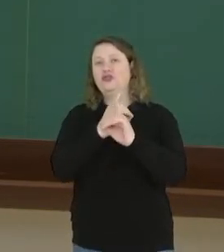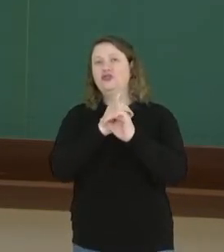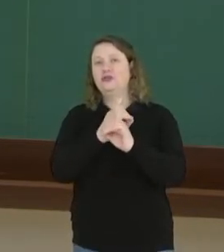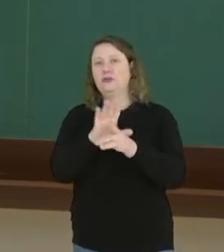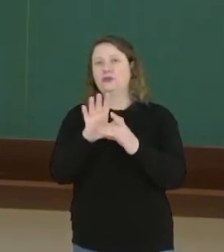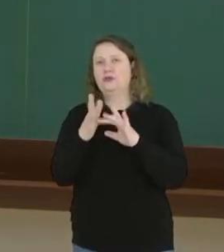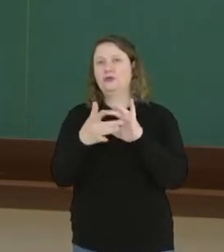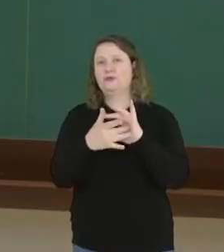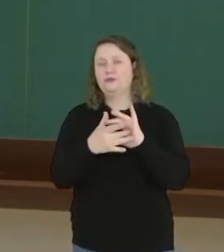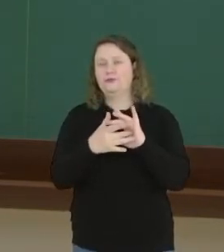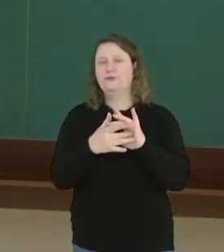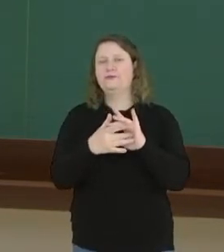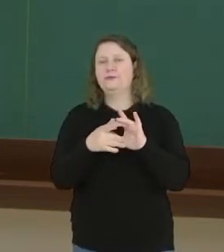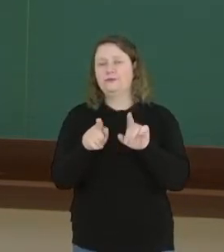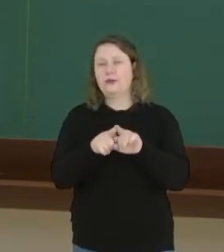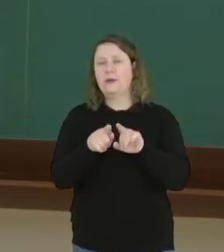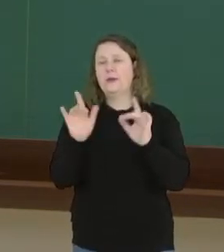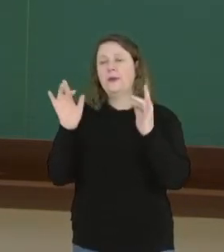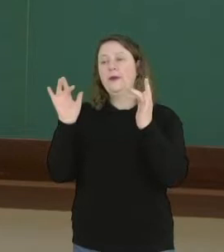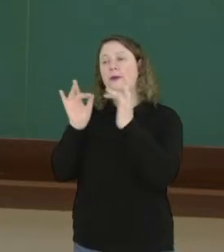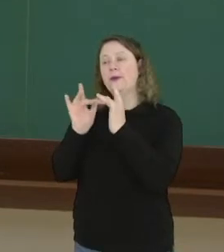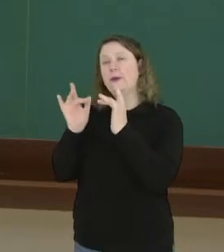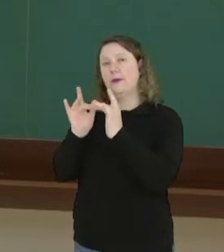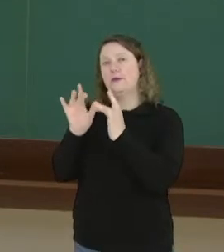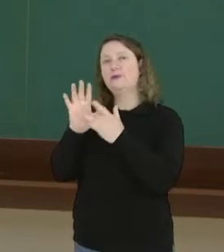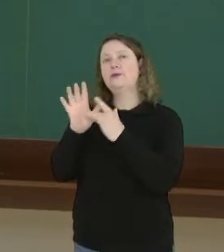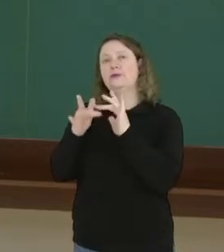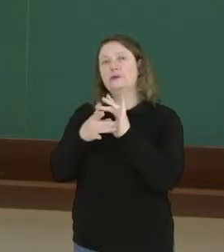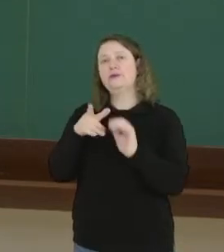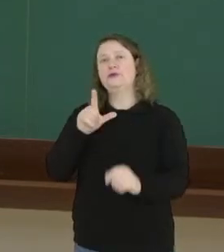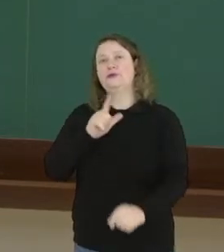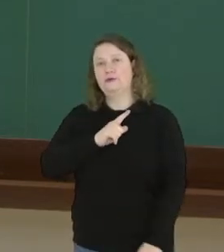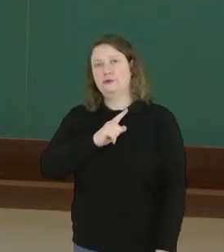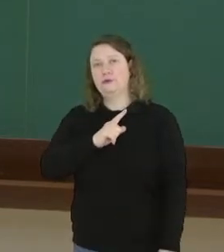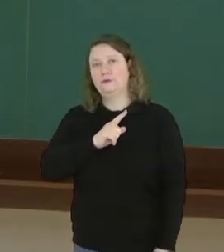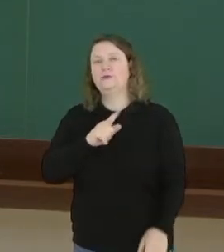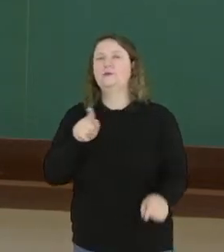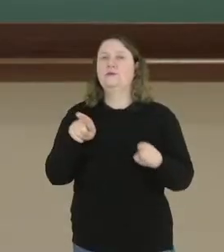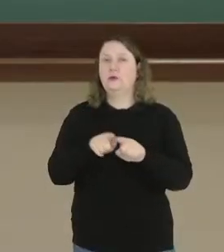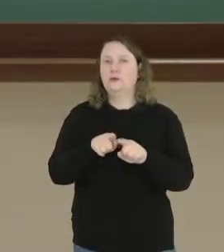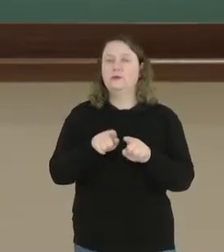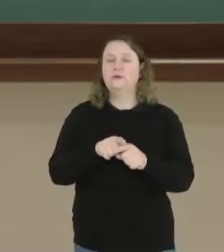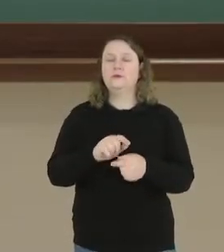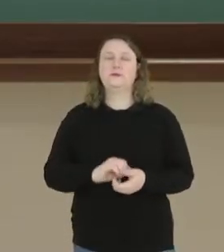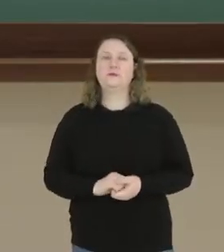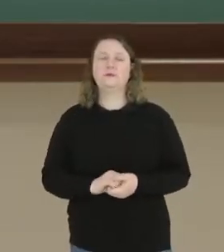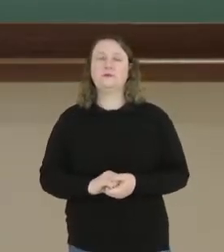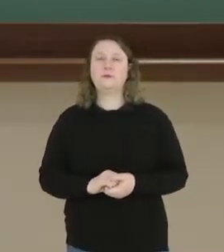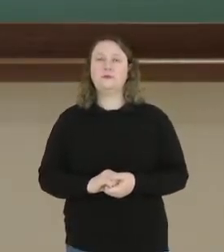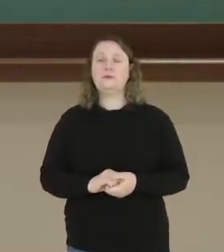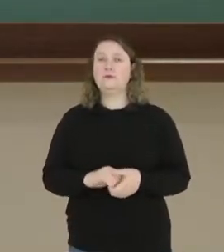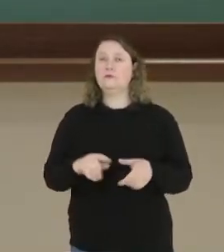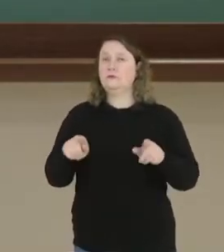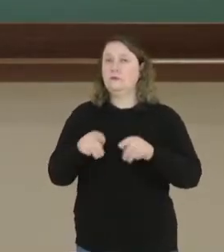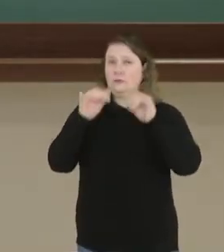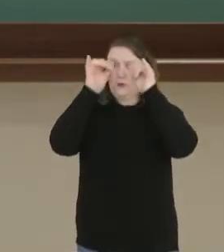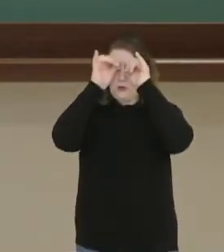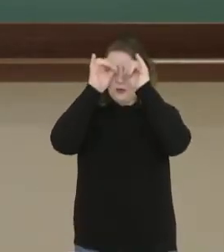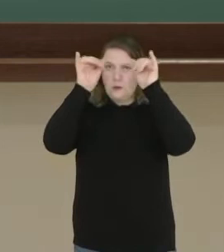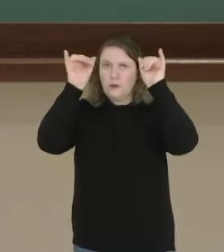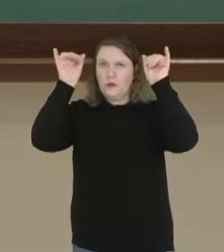quase ligados diretamente a Jesus. Fora essas questões, o Império Romano